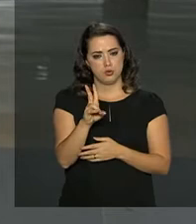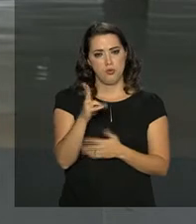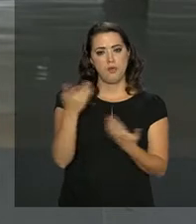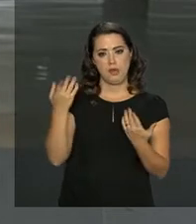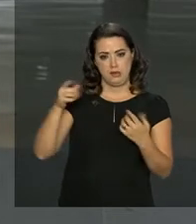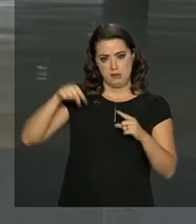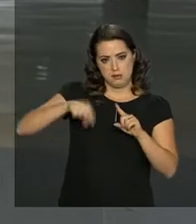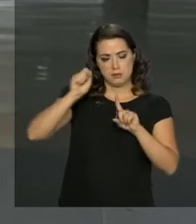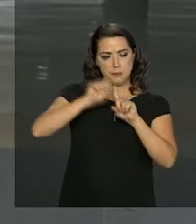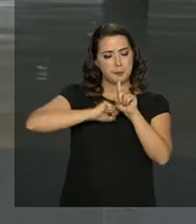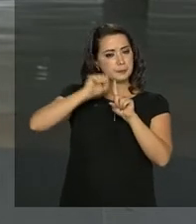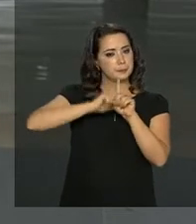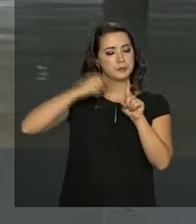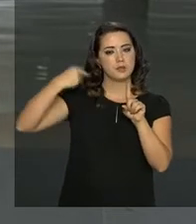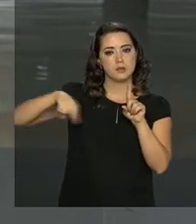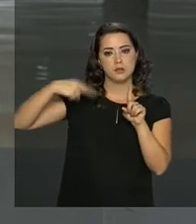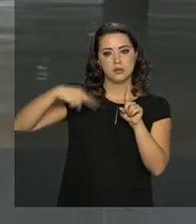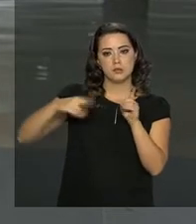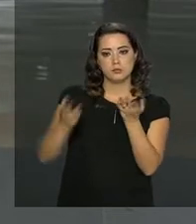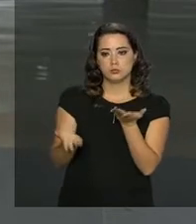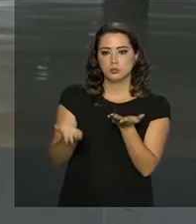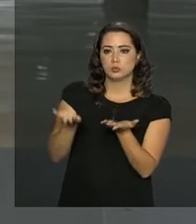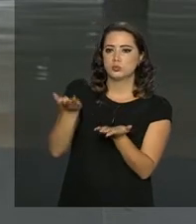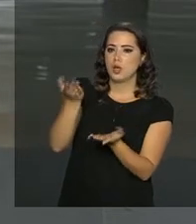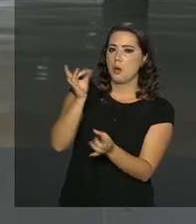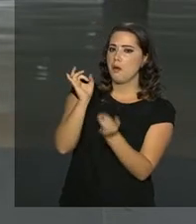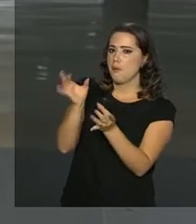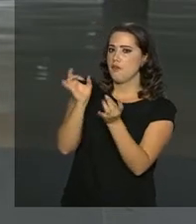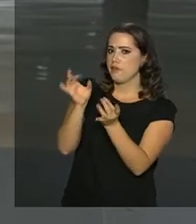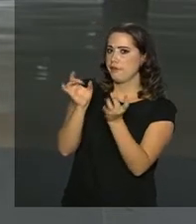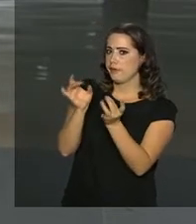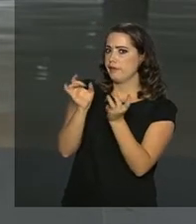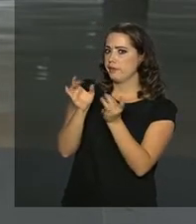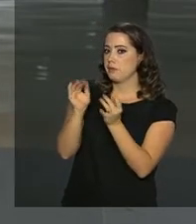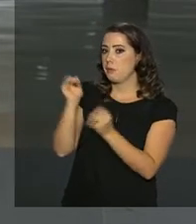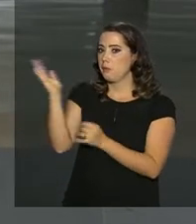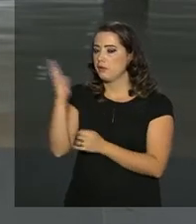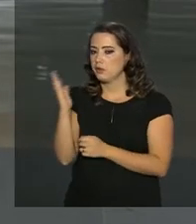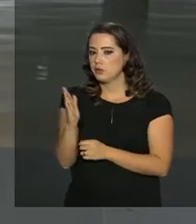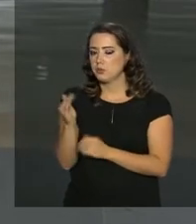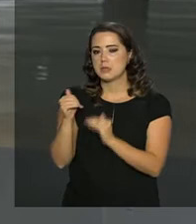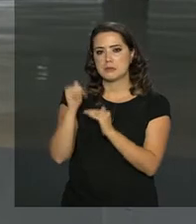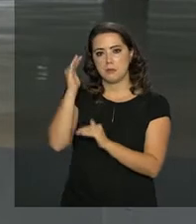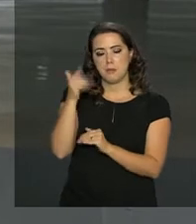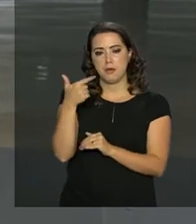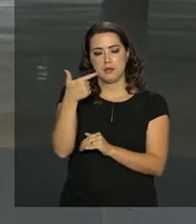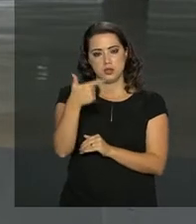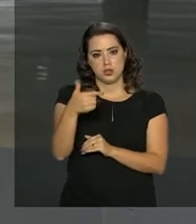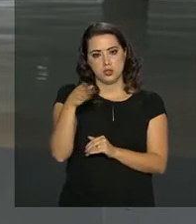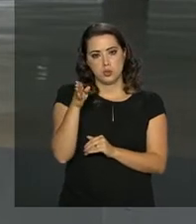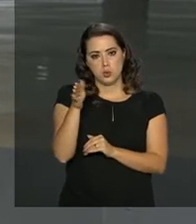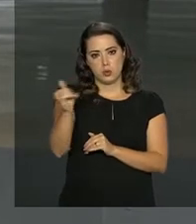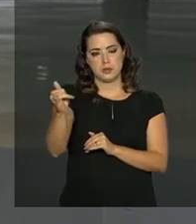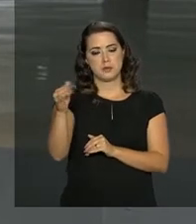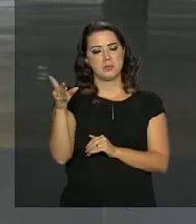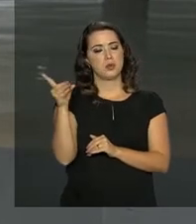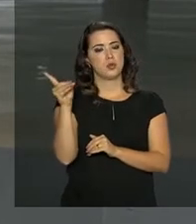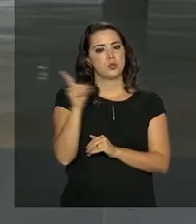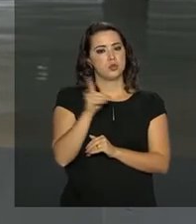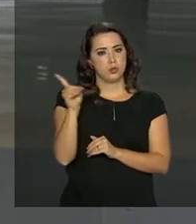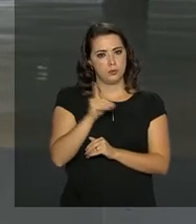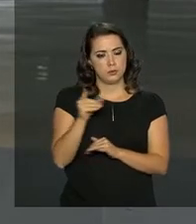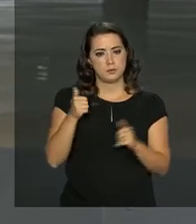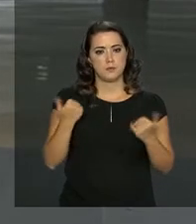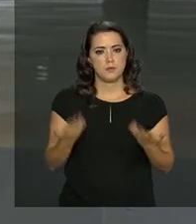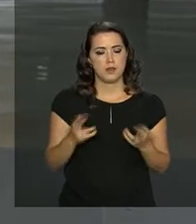segundo o relatório do Ministério, o superávit foi de 2 bilhões e 600 milhões de dólares. A expectativa